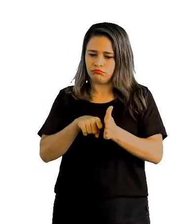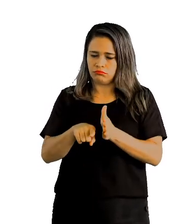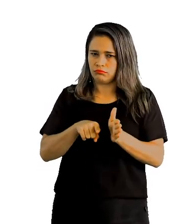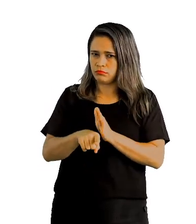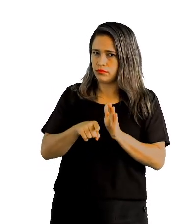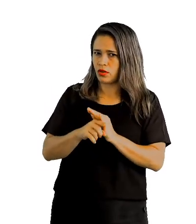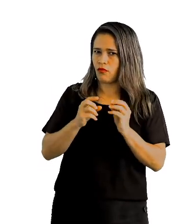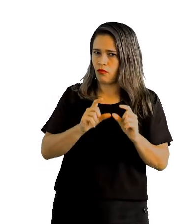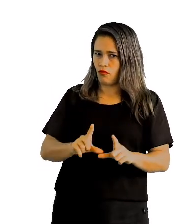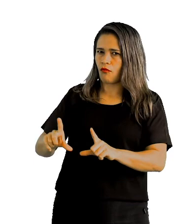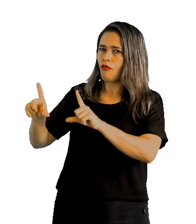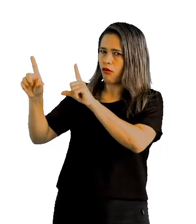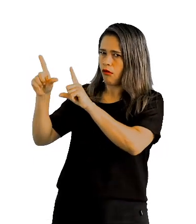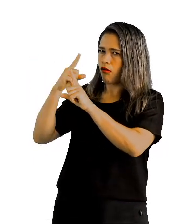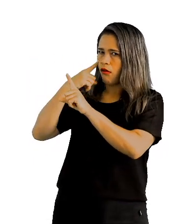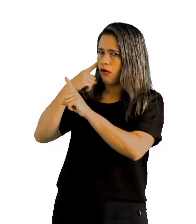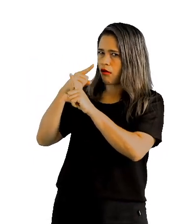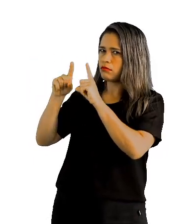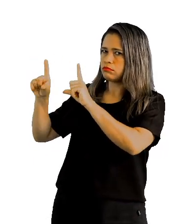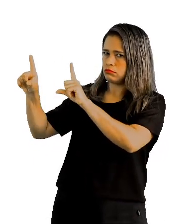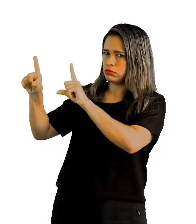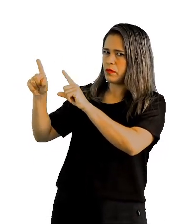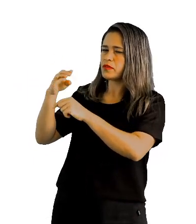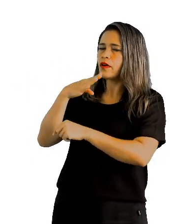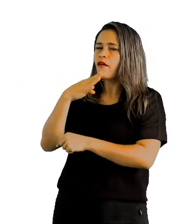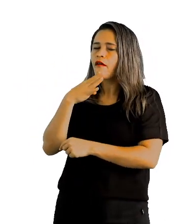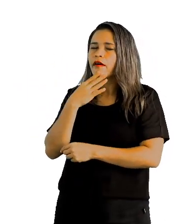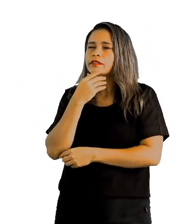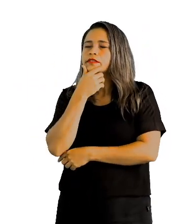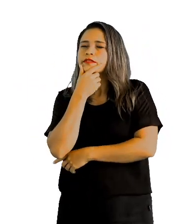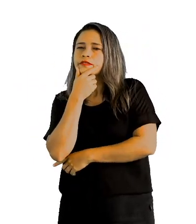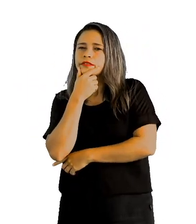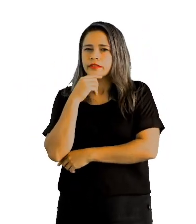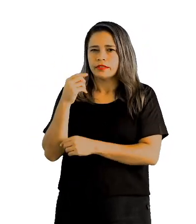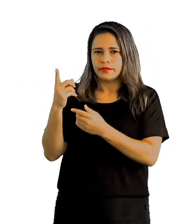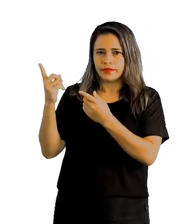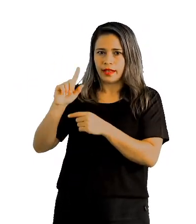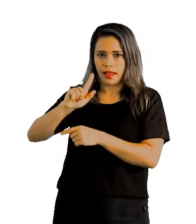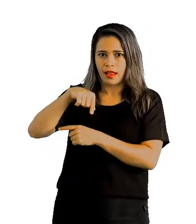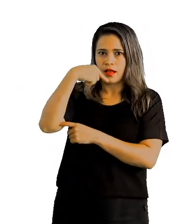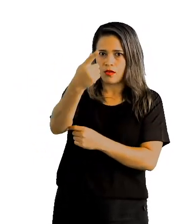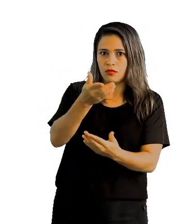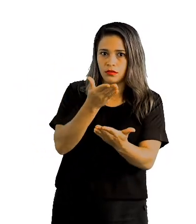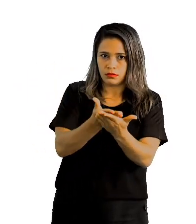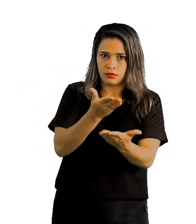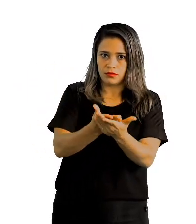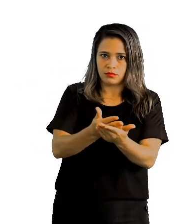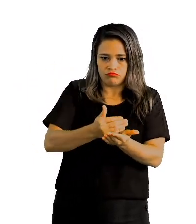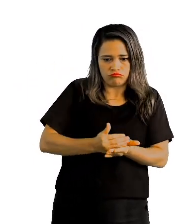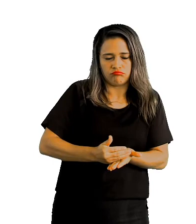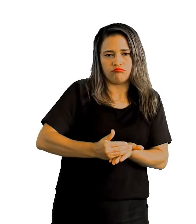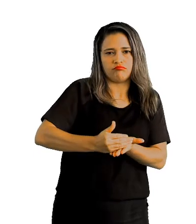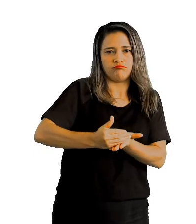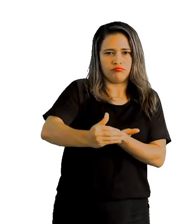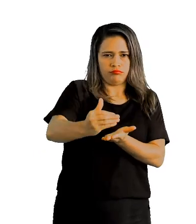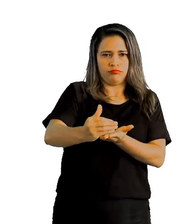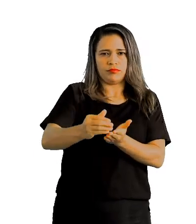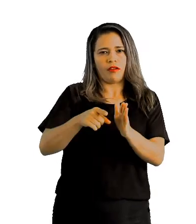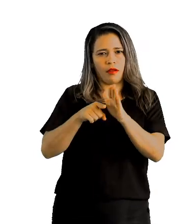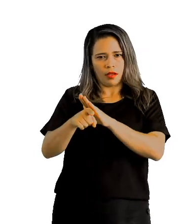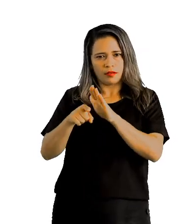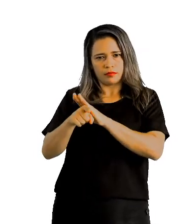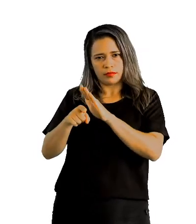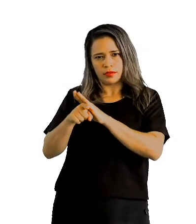só colocar ele na tela para você já ir conhecendo o texto e que na próxima aula a gente continue de onde nós paramos fazendo essas